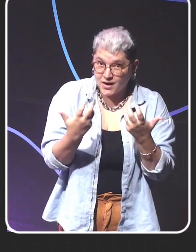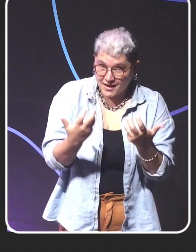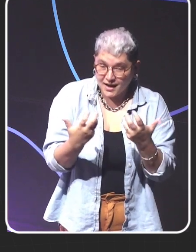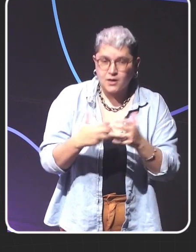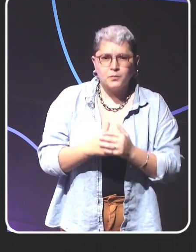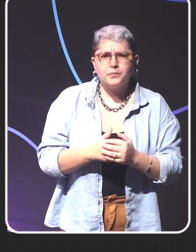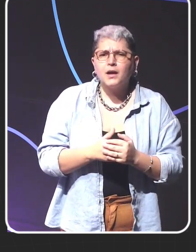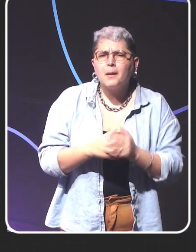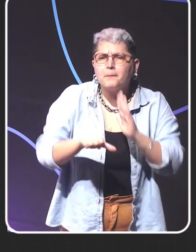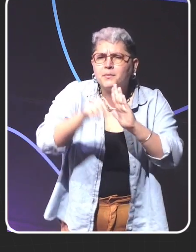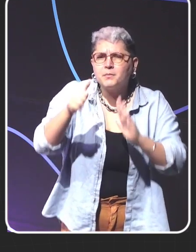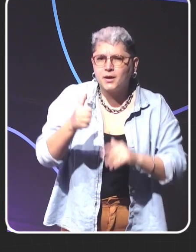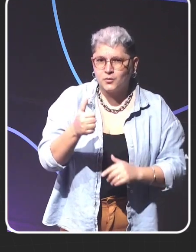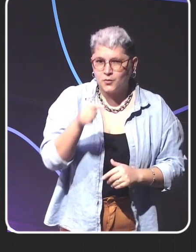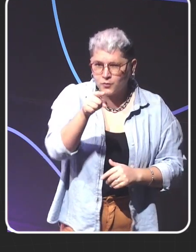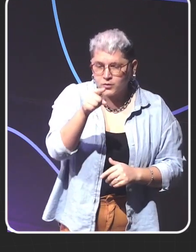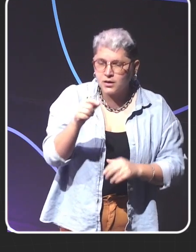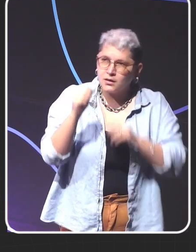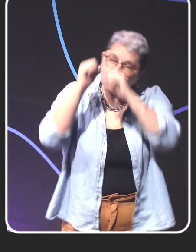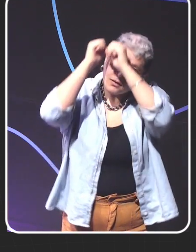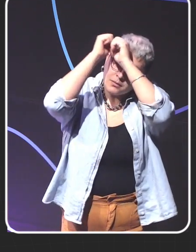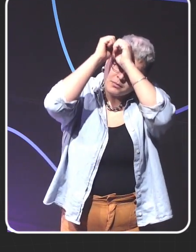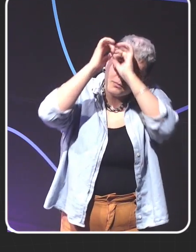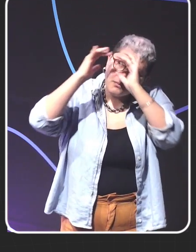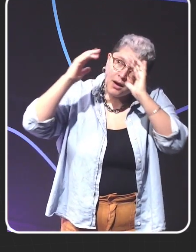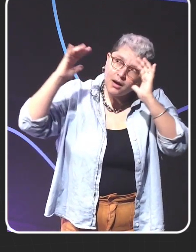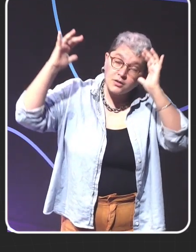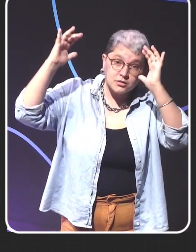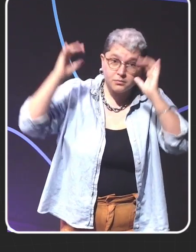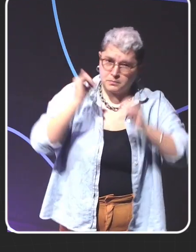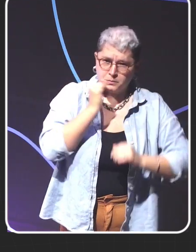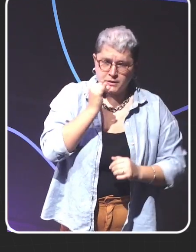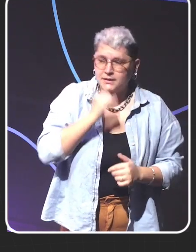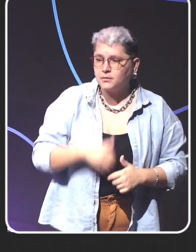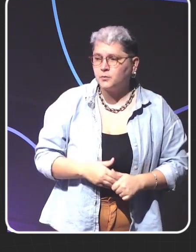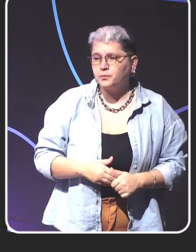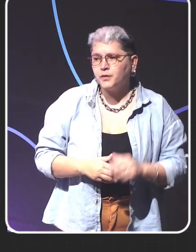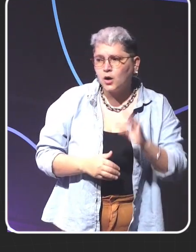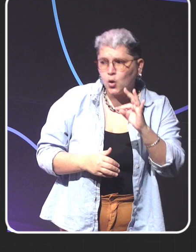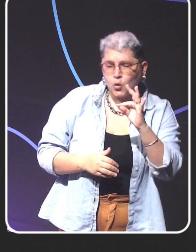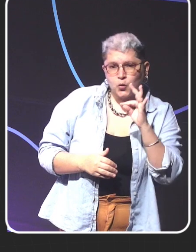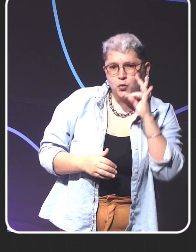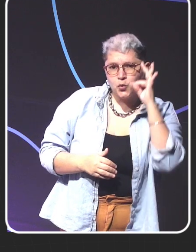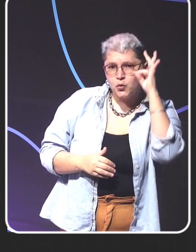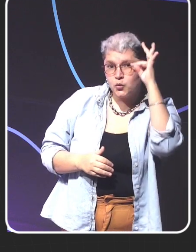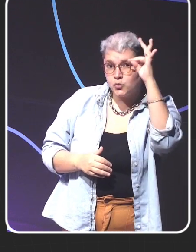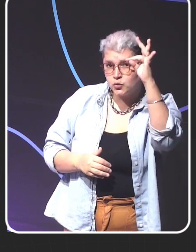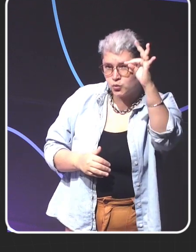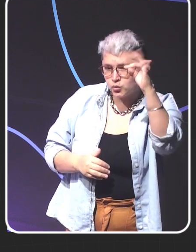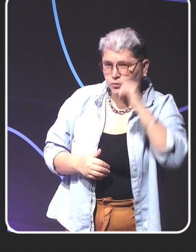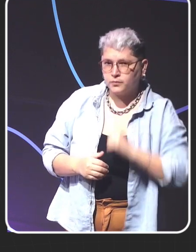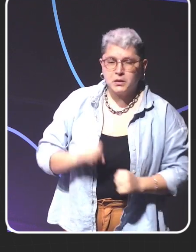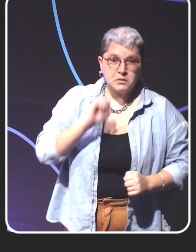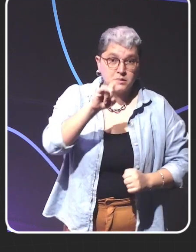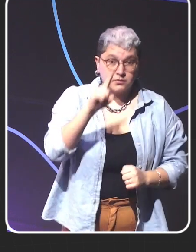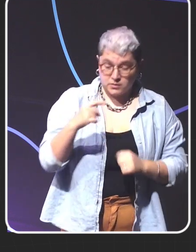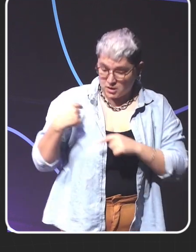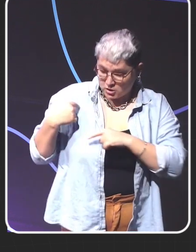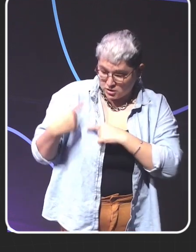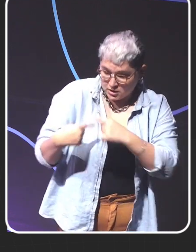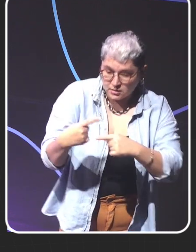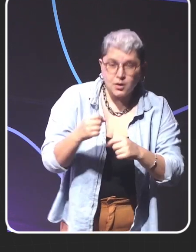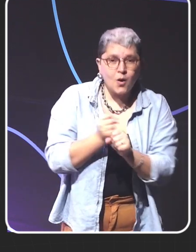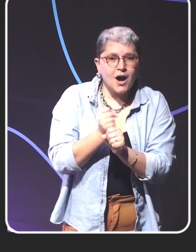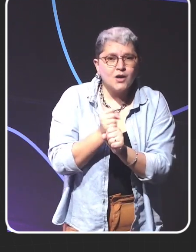transportar pelo imaginário do que é que a gente imaginava sobre o futuro. Se você é ali da geração dos anos 90,